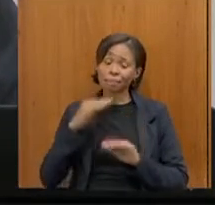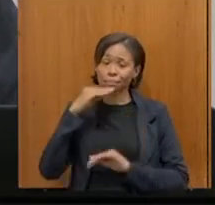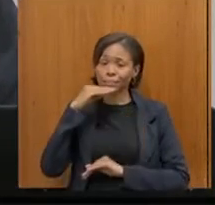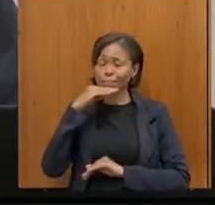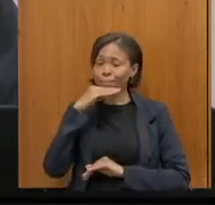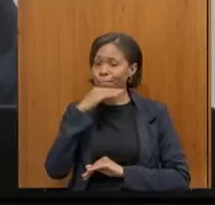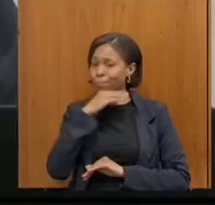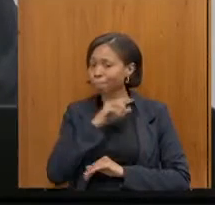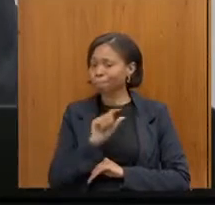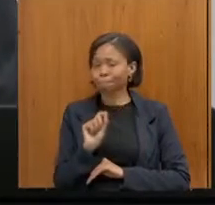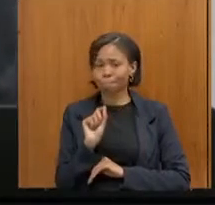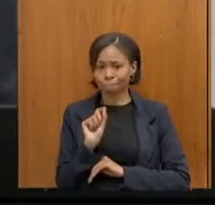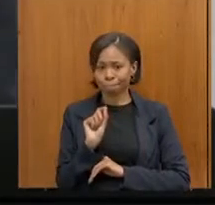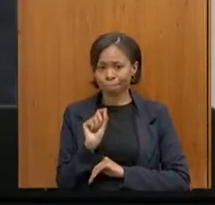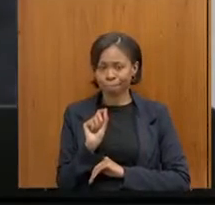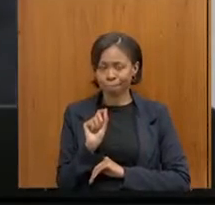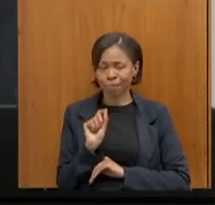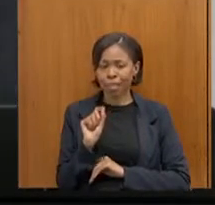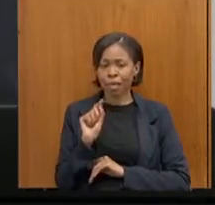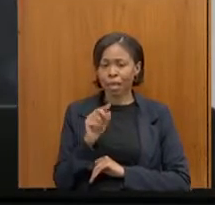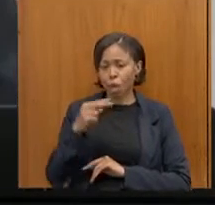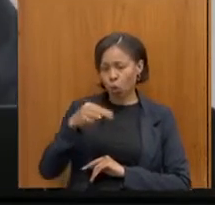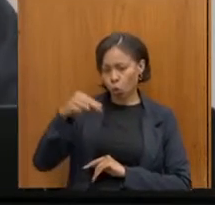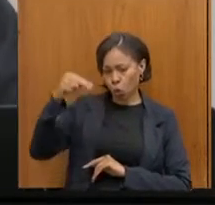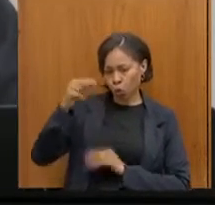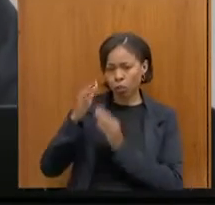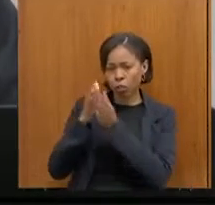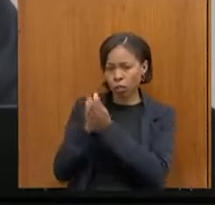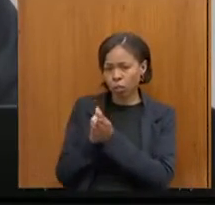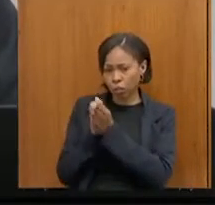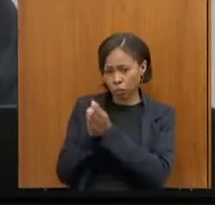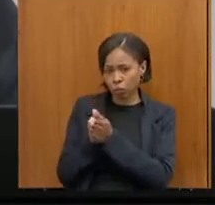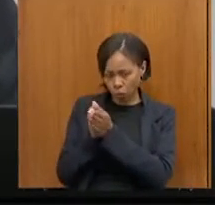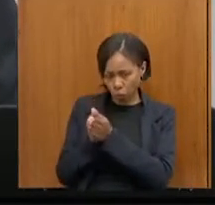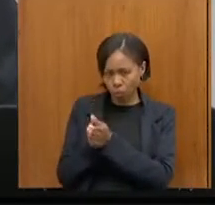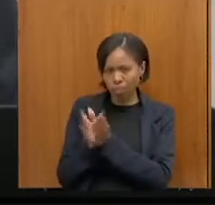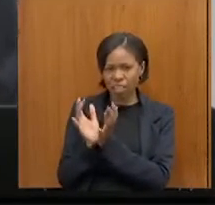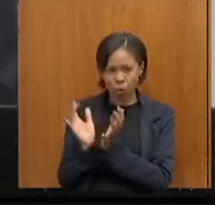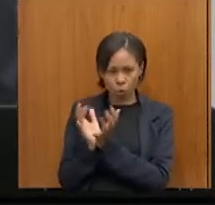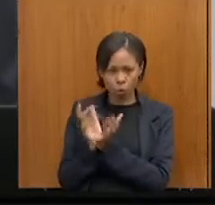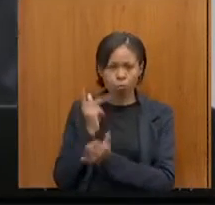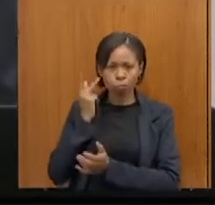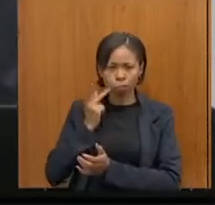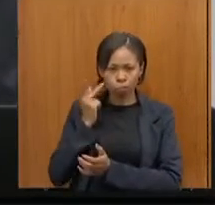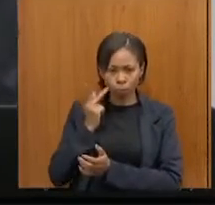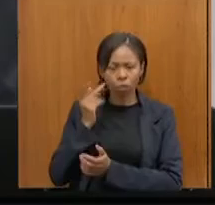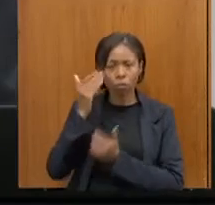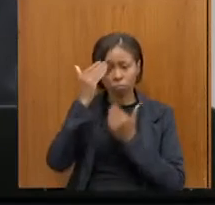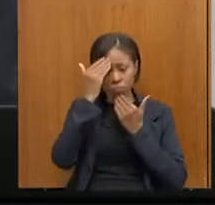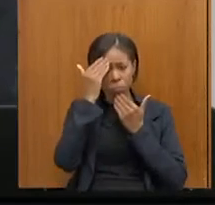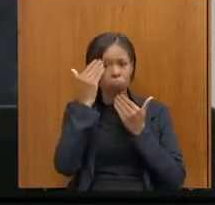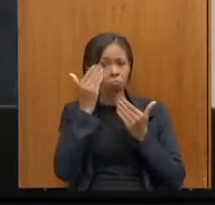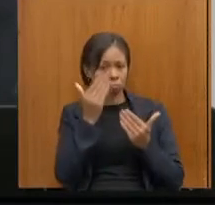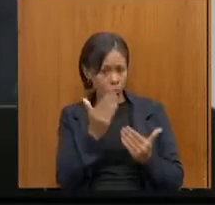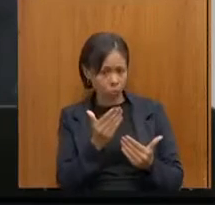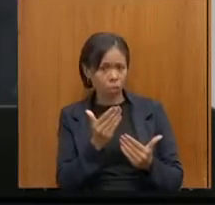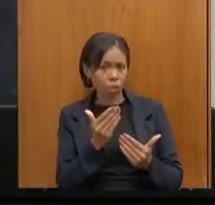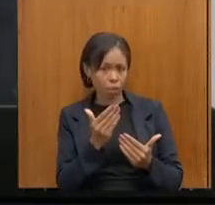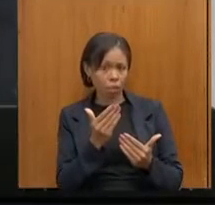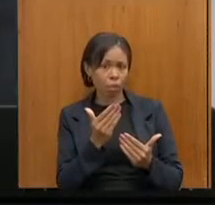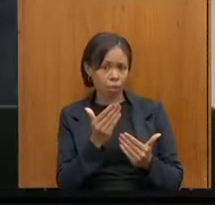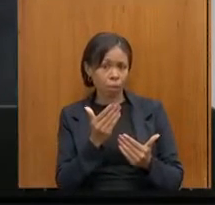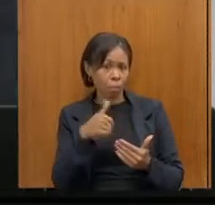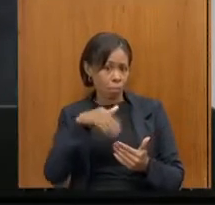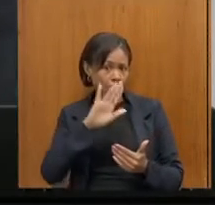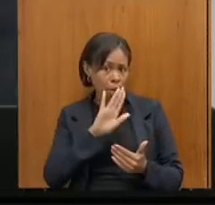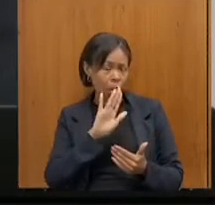a bancada do Norte Jequitinhonha é tem mais agradecer do que outras regiões de Minas